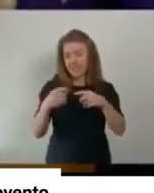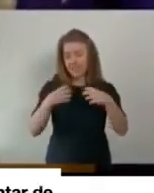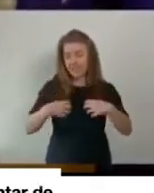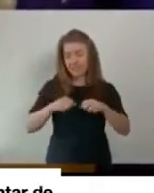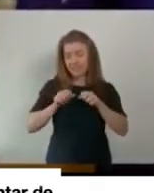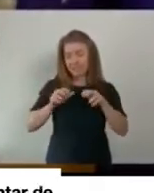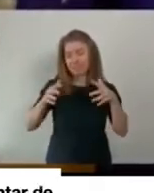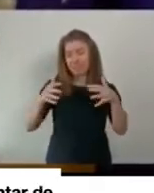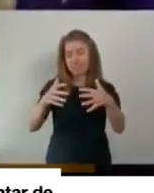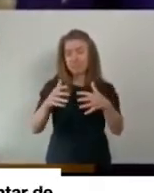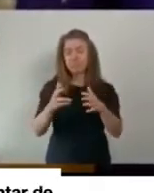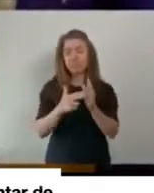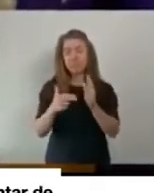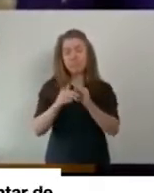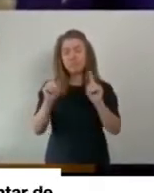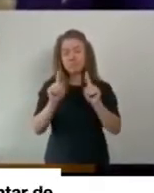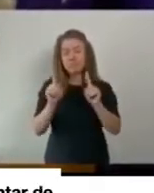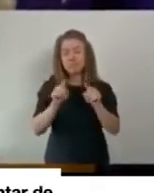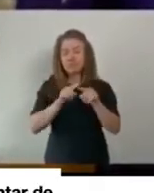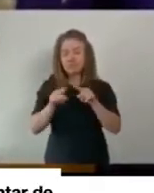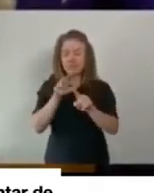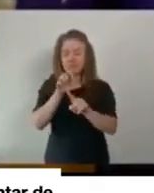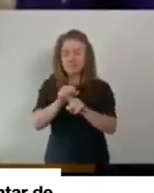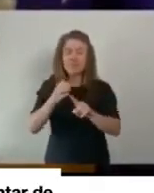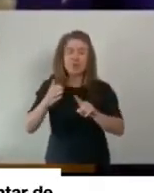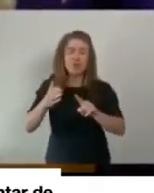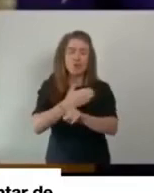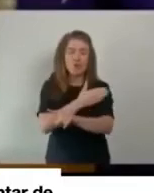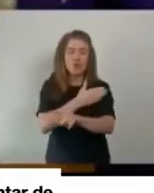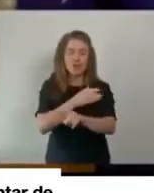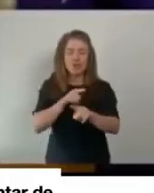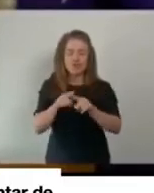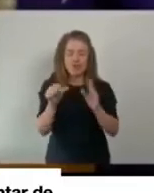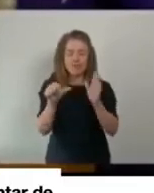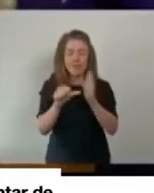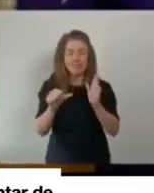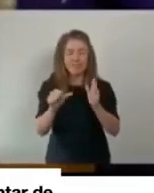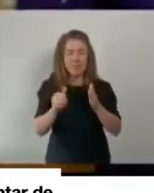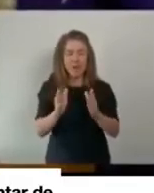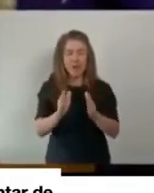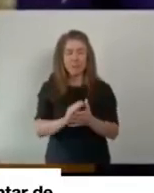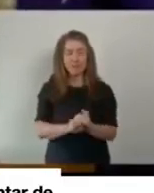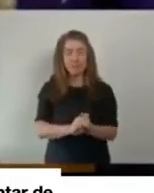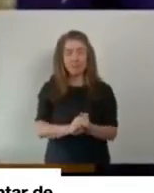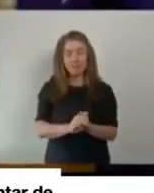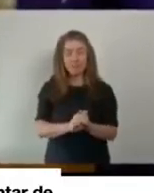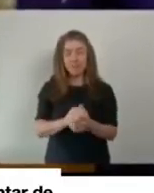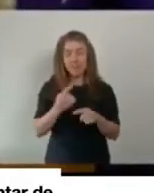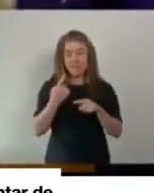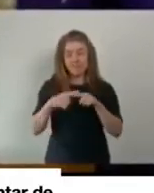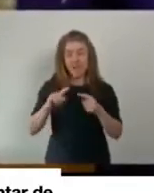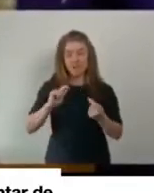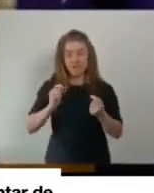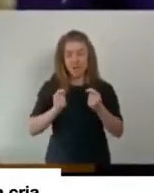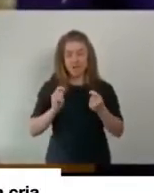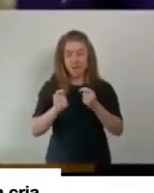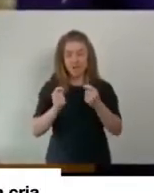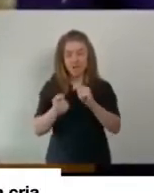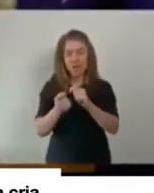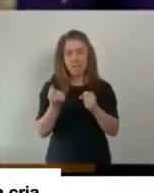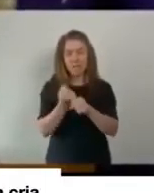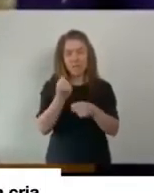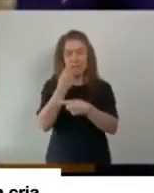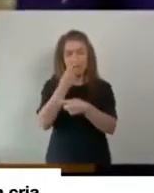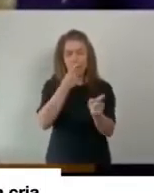lutar por ir mais forte e ir mais Eu entendo que todo esse mudança creates ansiedade